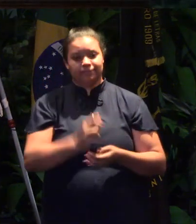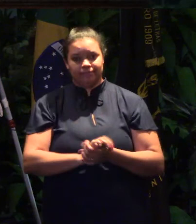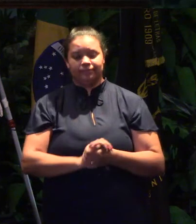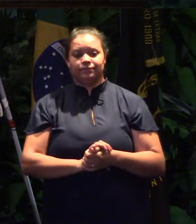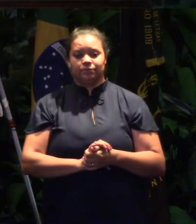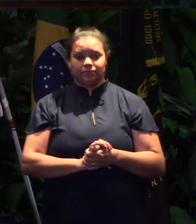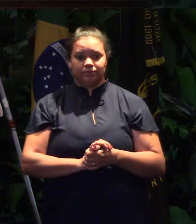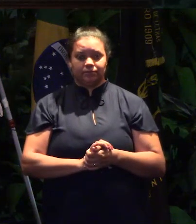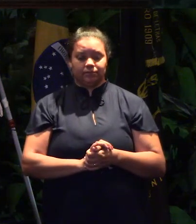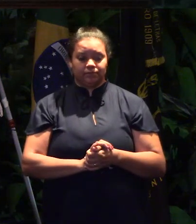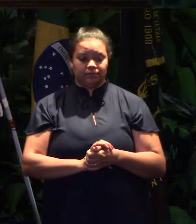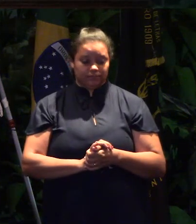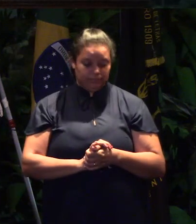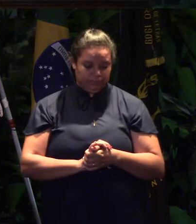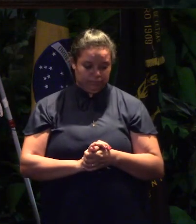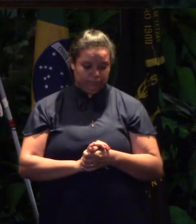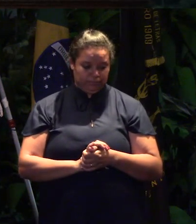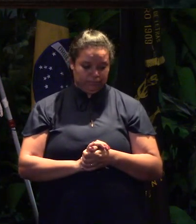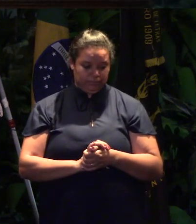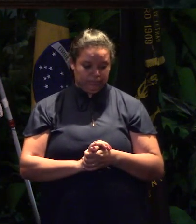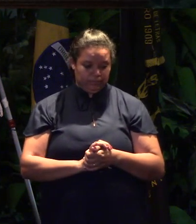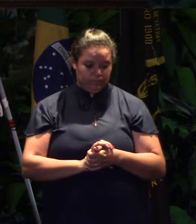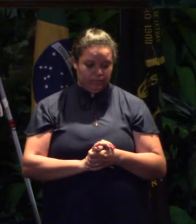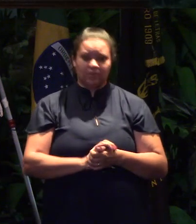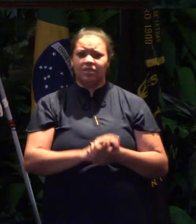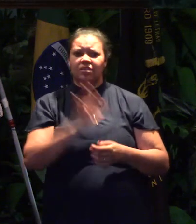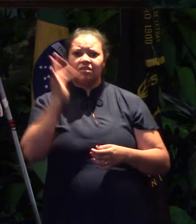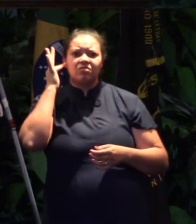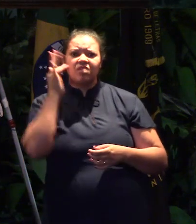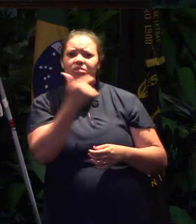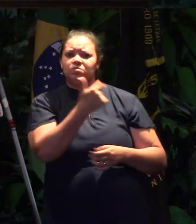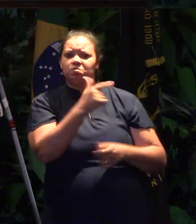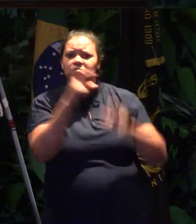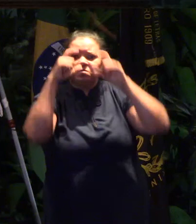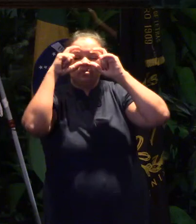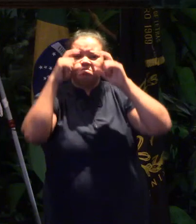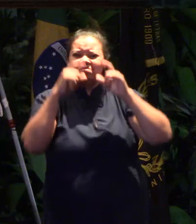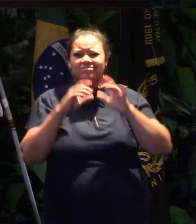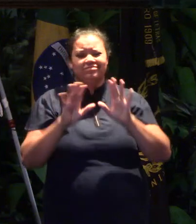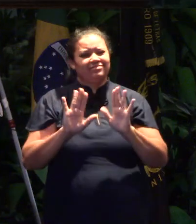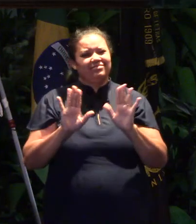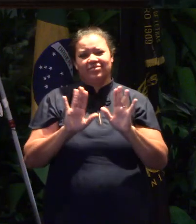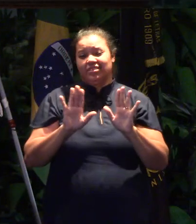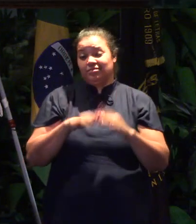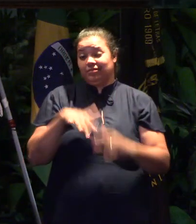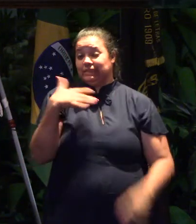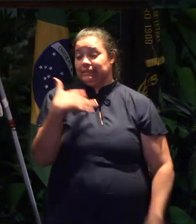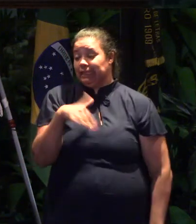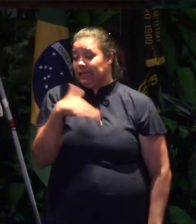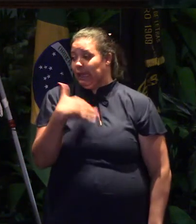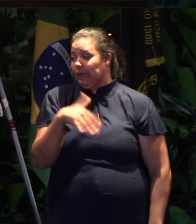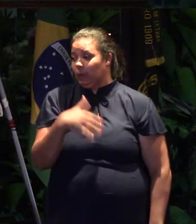o que está na página do livro. Flávio, mas você não tem um brinquedo desse? Não, porque, por enquanto, ele está um pouquinho caro, sabe?